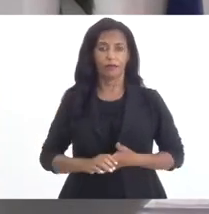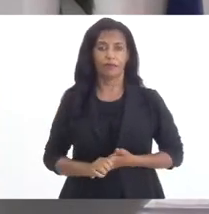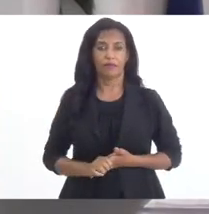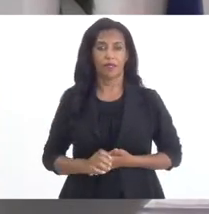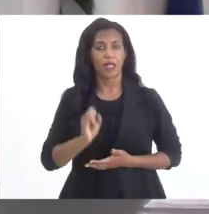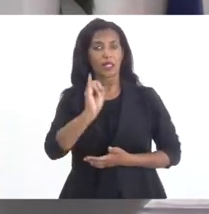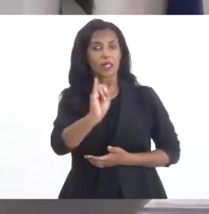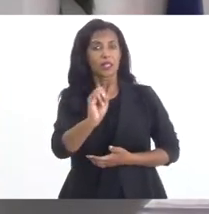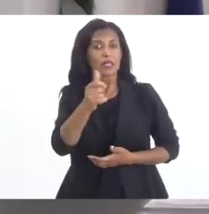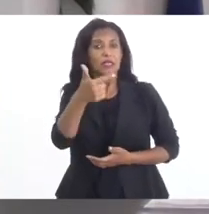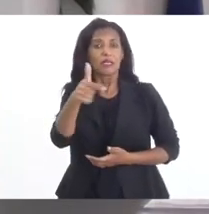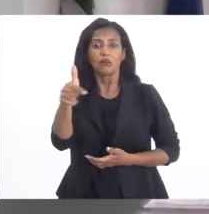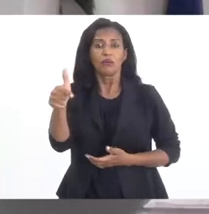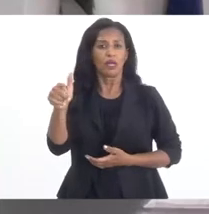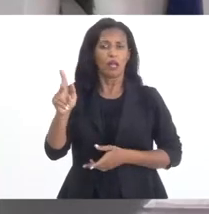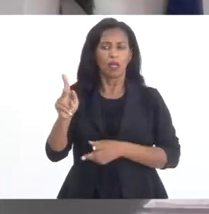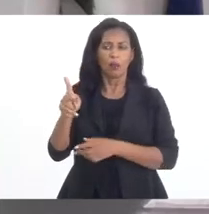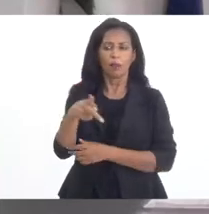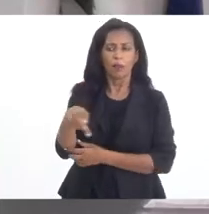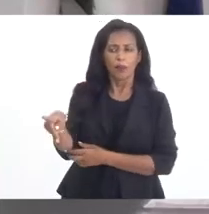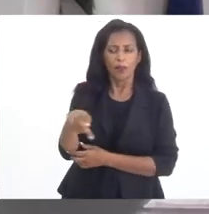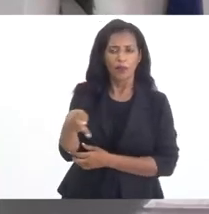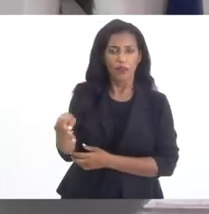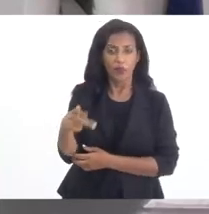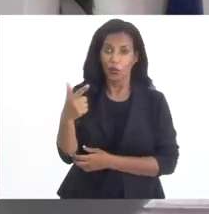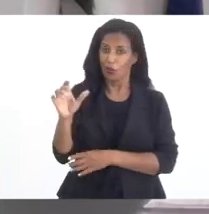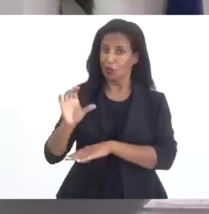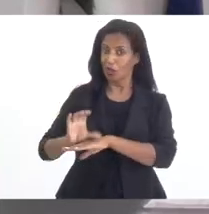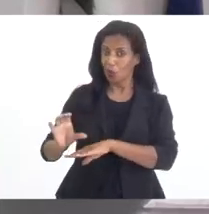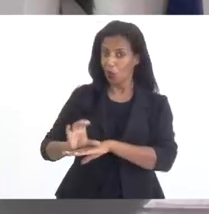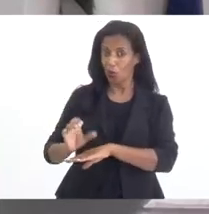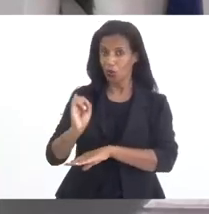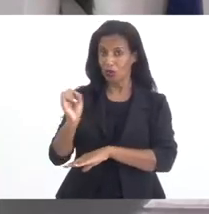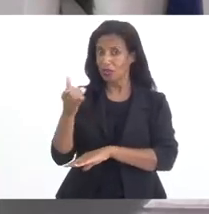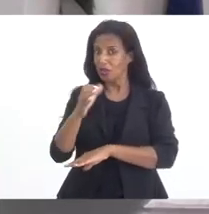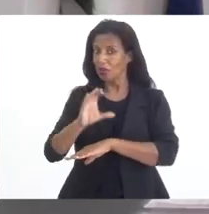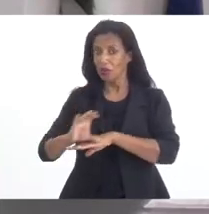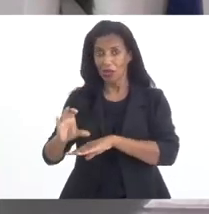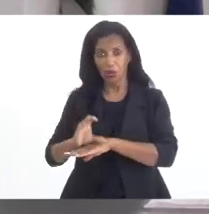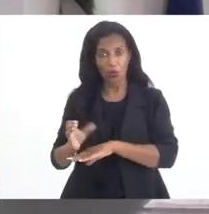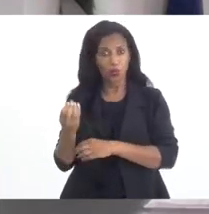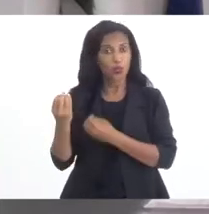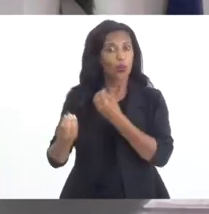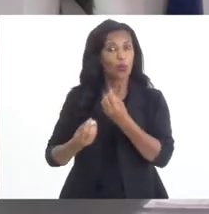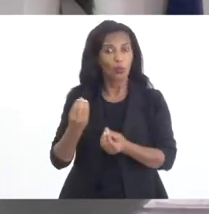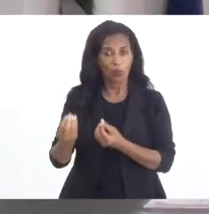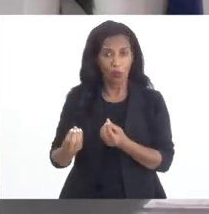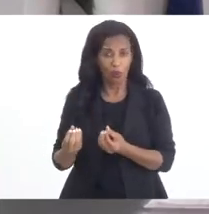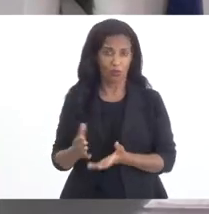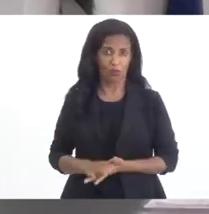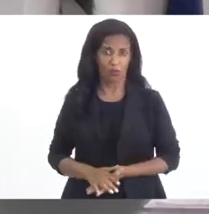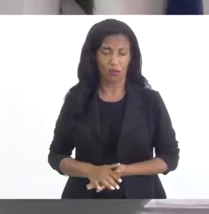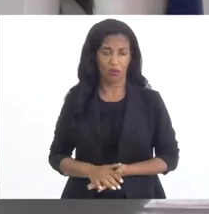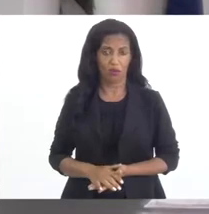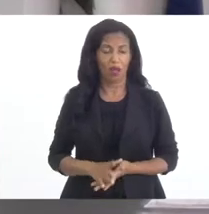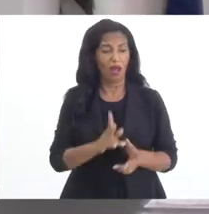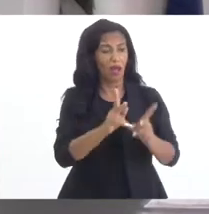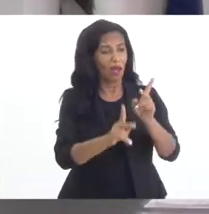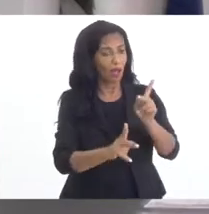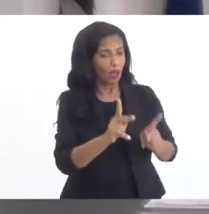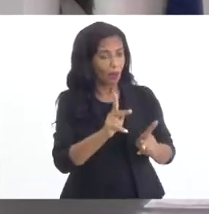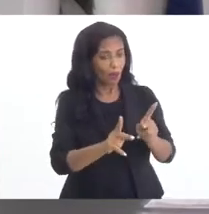se não tem esses professores, não tem curso. Se não tem curso, não tem oferta de curso. Se não tem oferta de curso, a